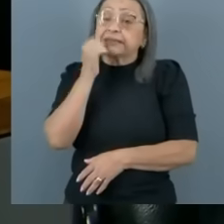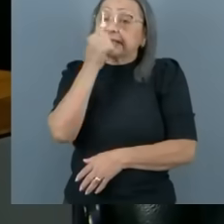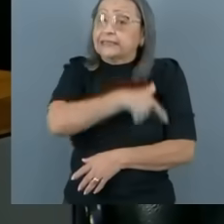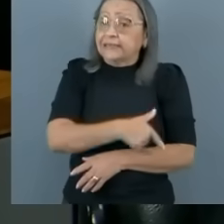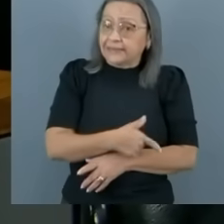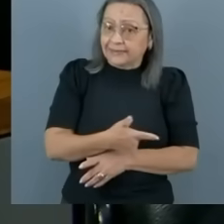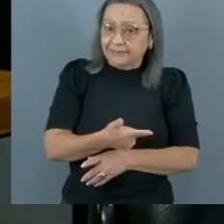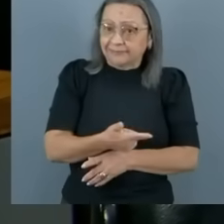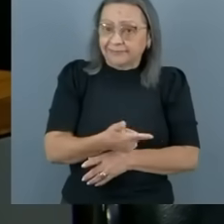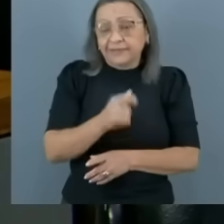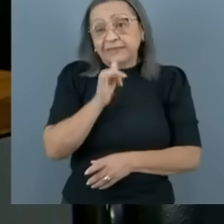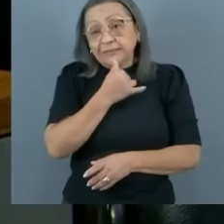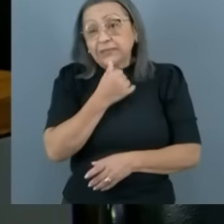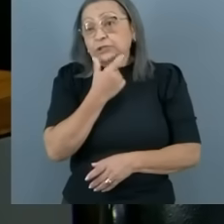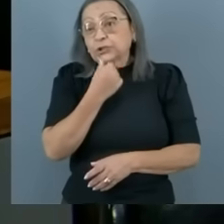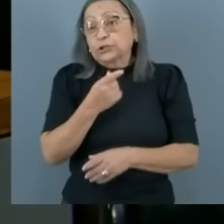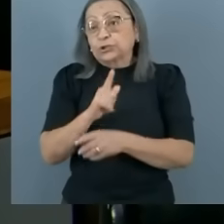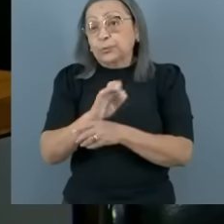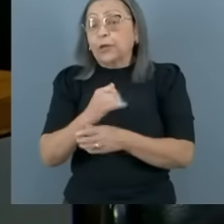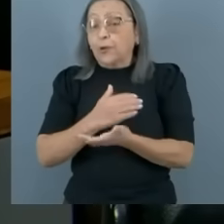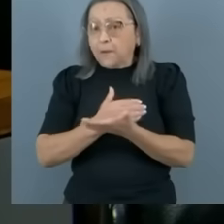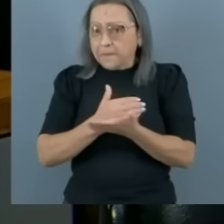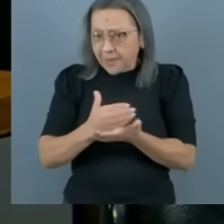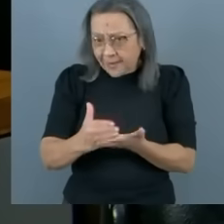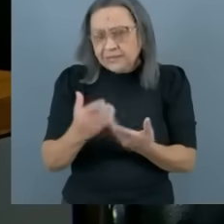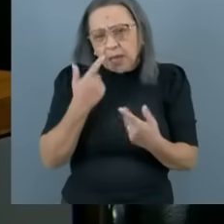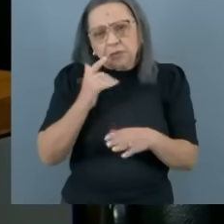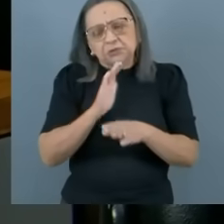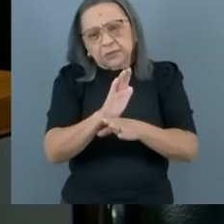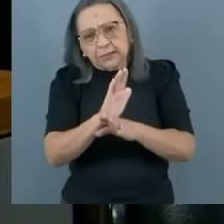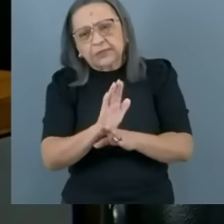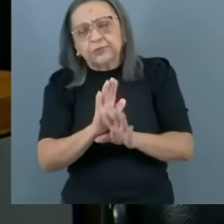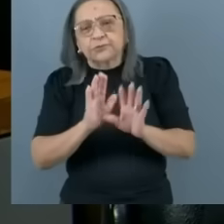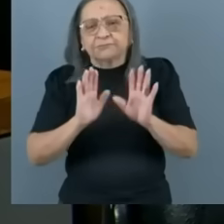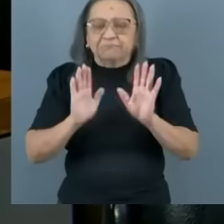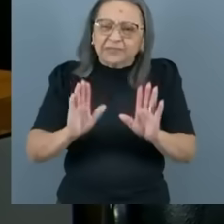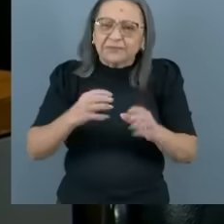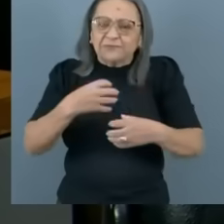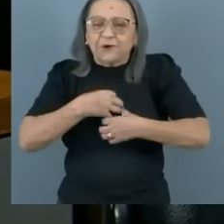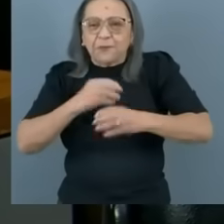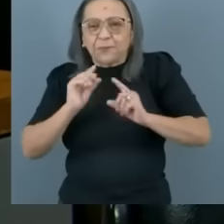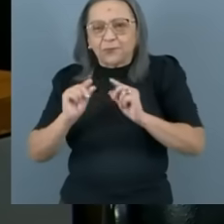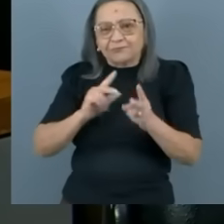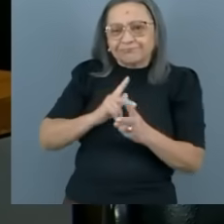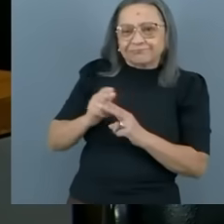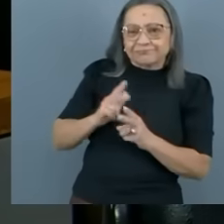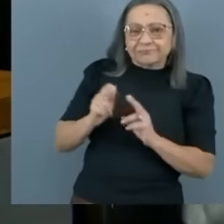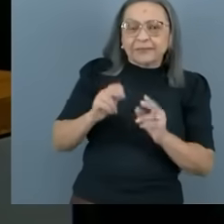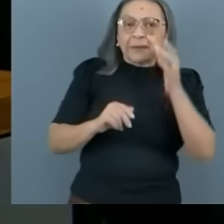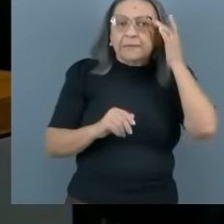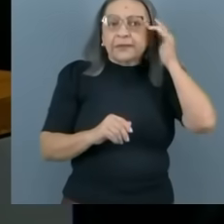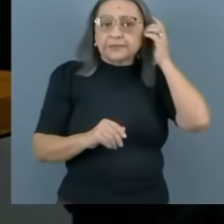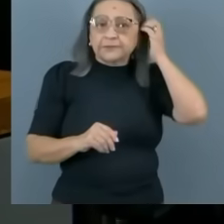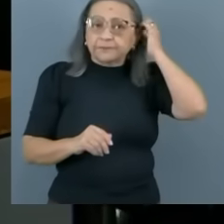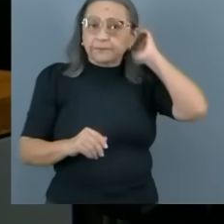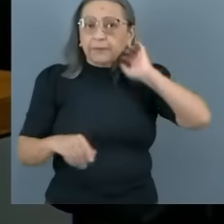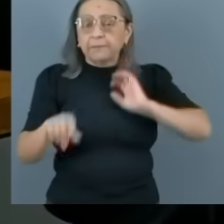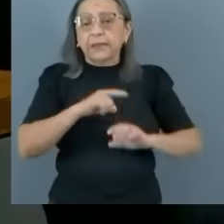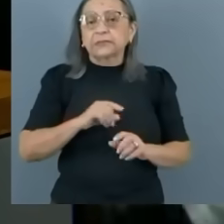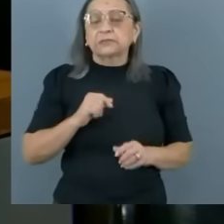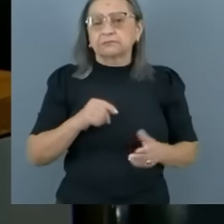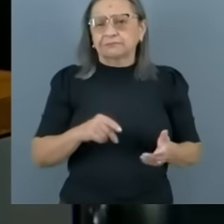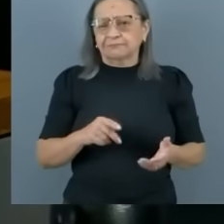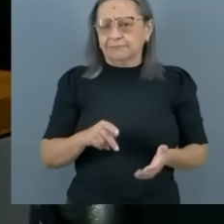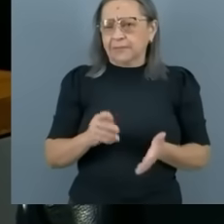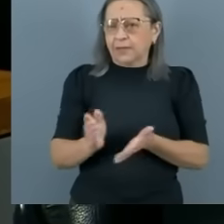Gilberto começa corroborando, mesmo que de forma subliminar, ele depois pode falar a respeito. O roubo começa em